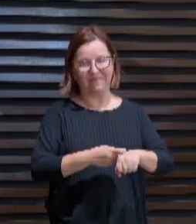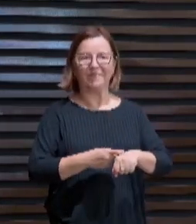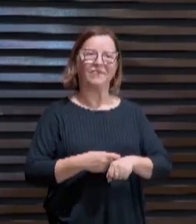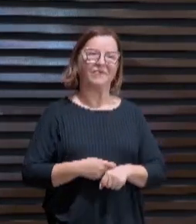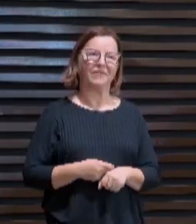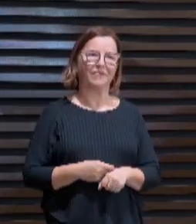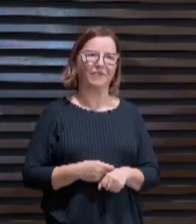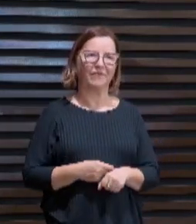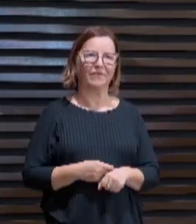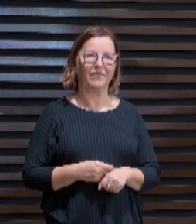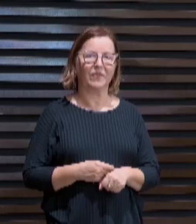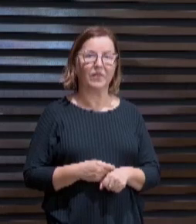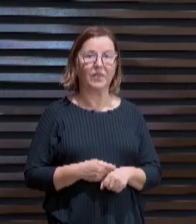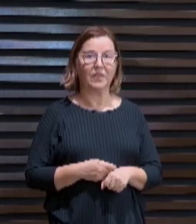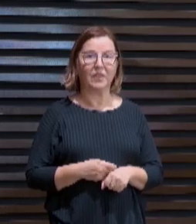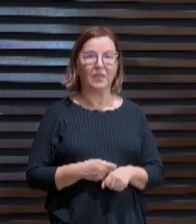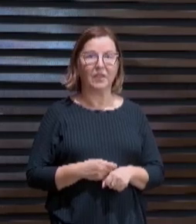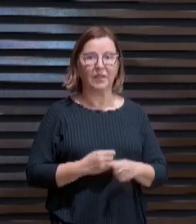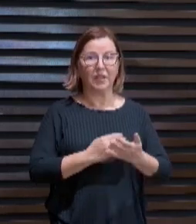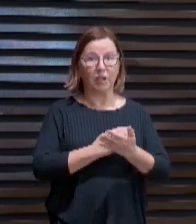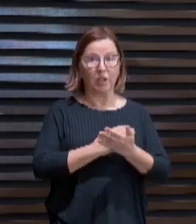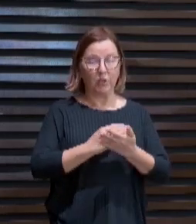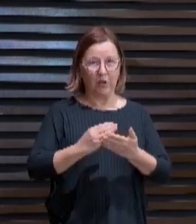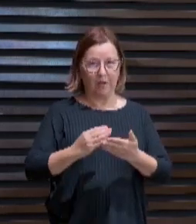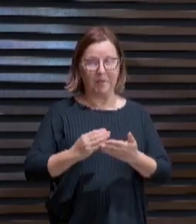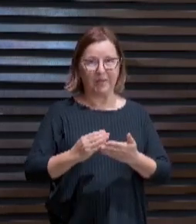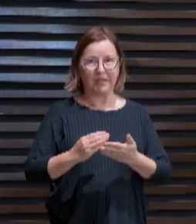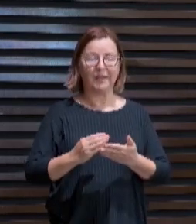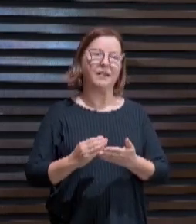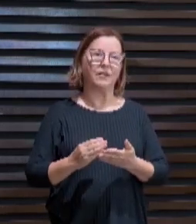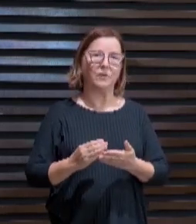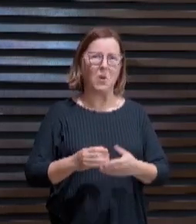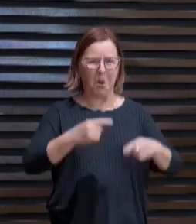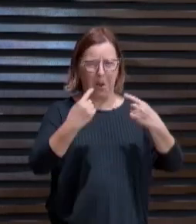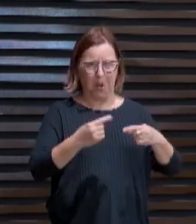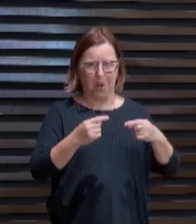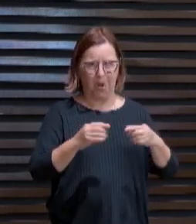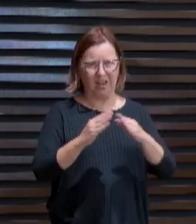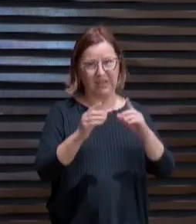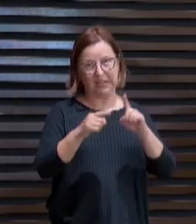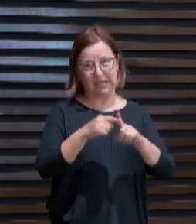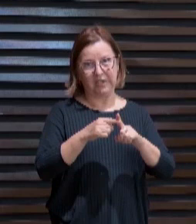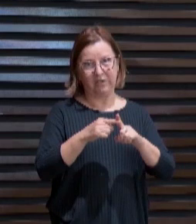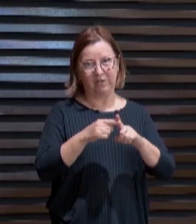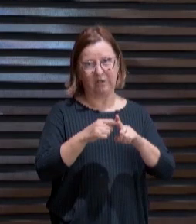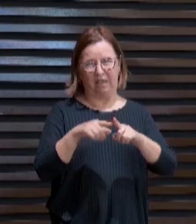uma grande parte, e passaram a fazer forte oposição à igreja, blasfemando contra o nome de